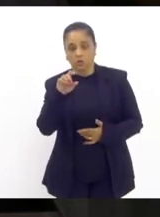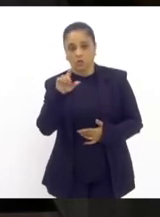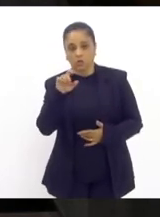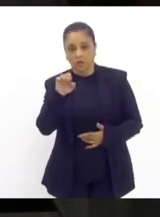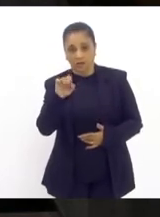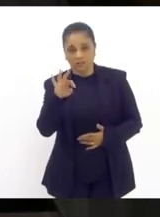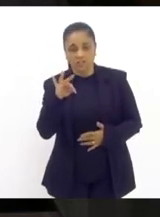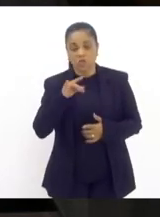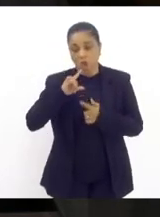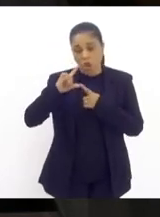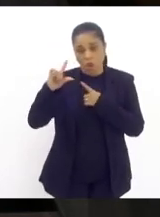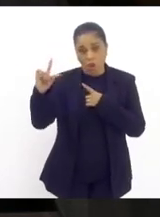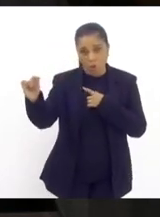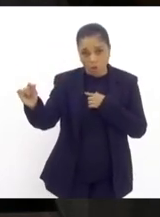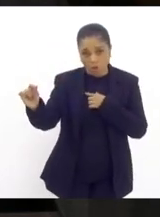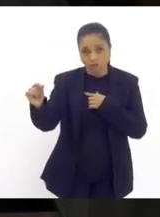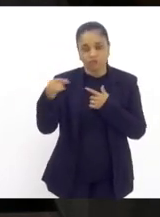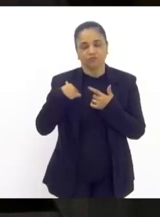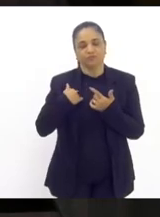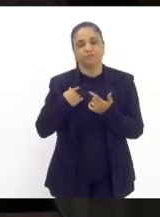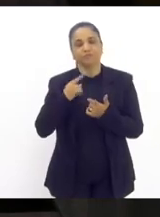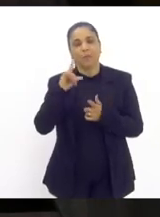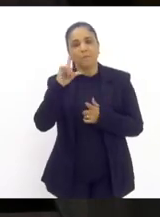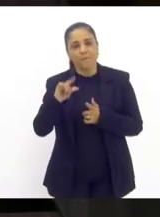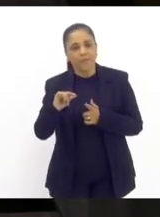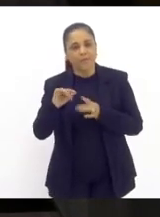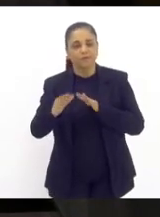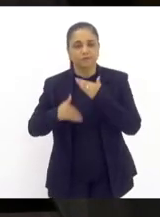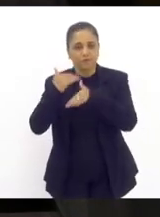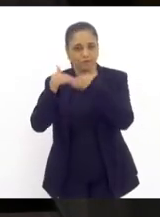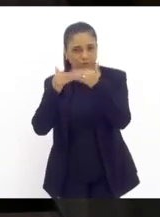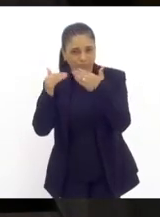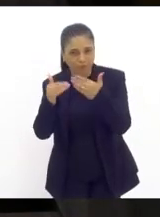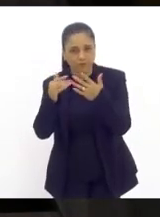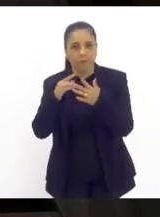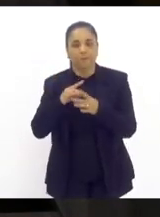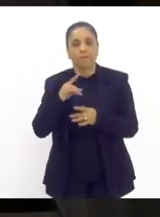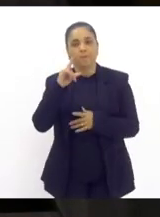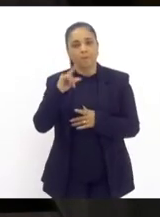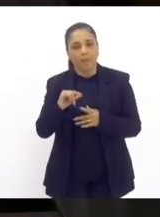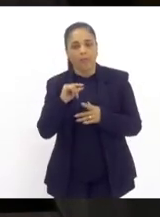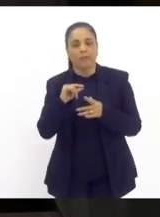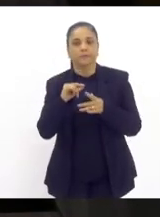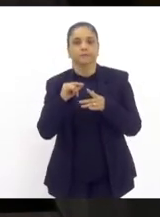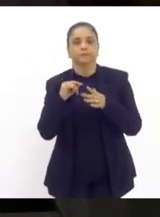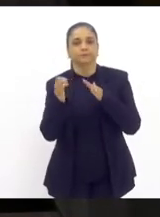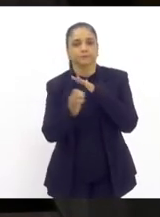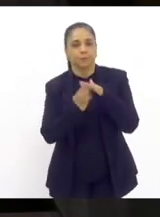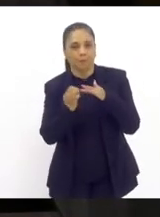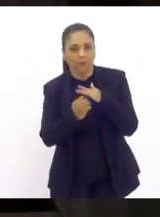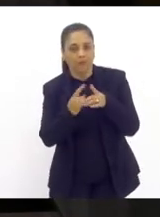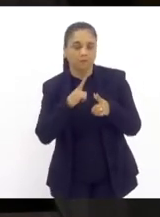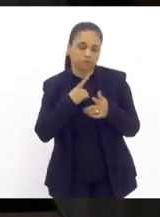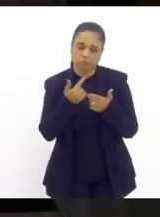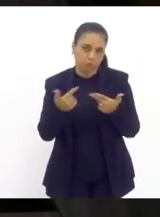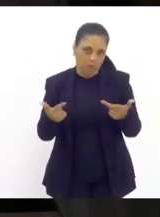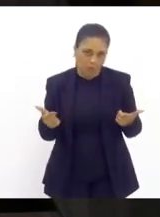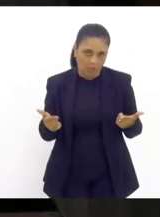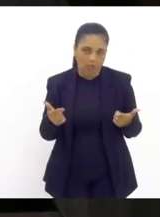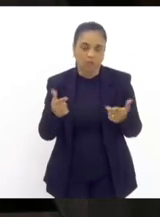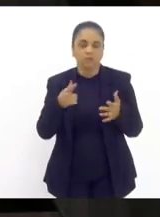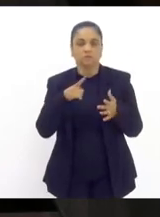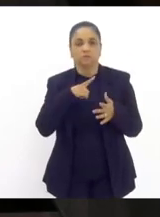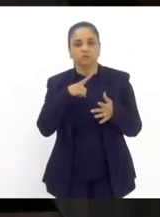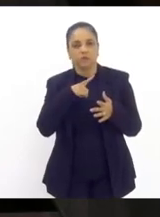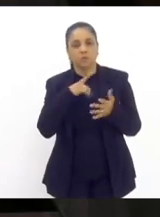menos desenvolvida menos industrializada nós vivemos de um polo de educação